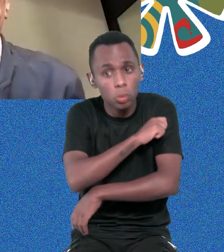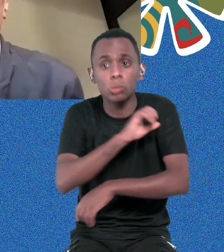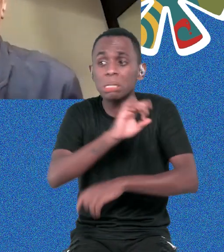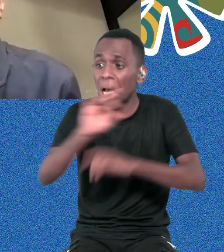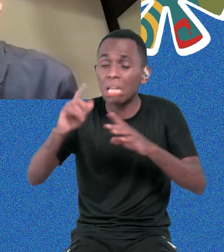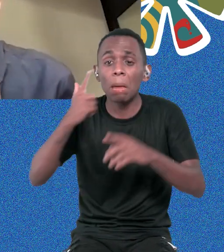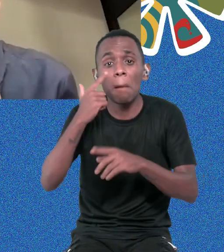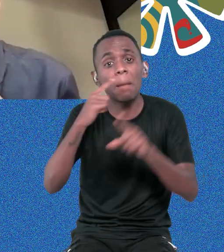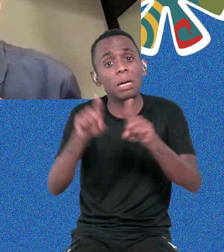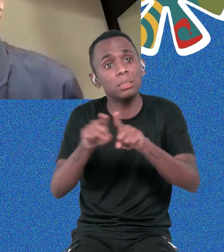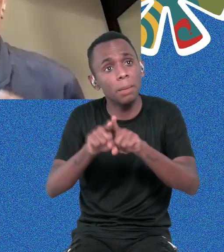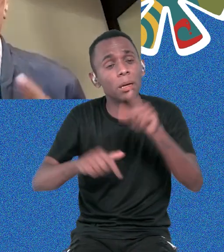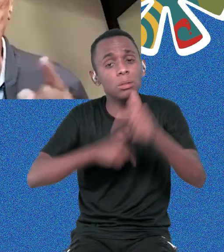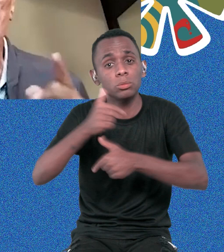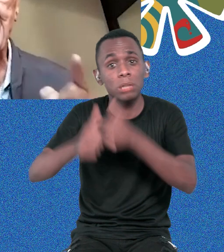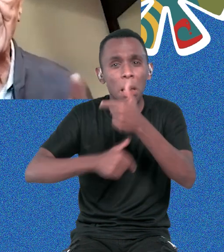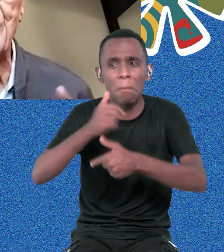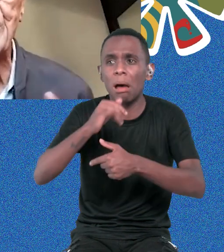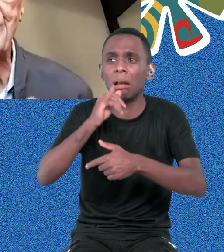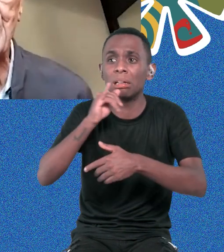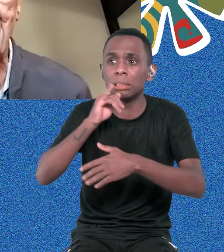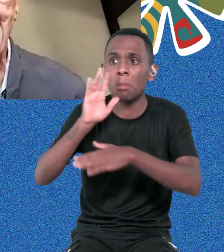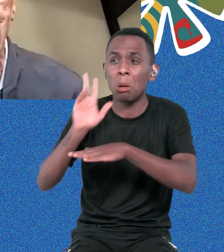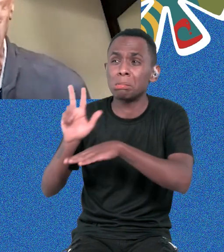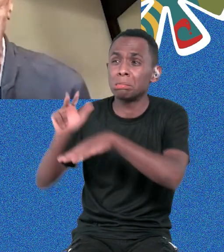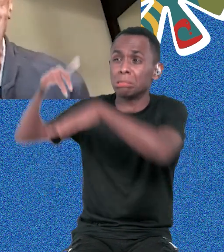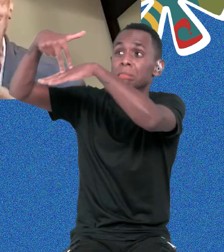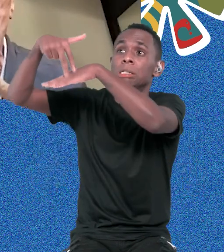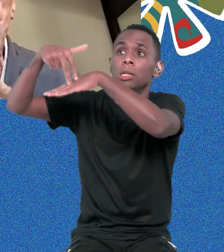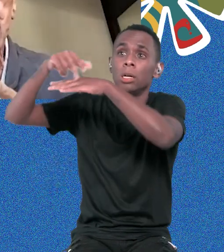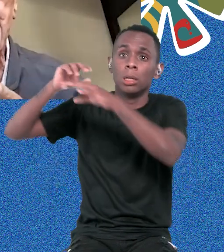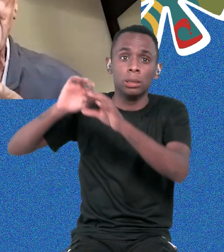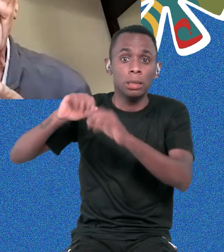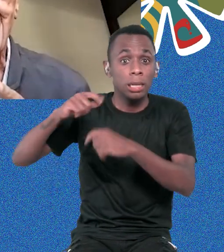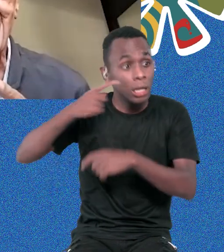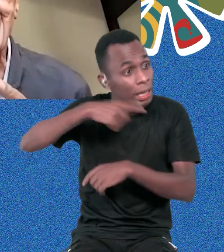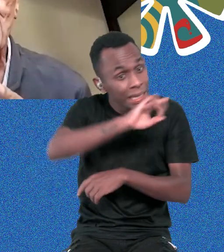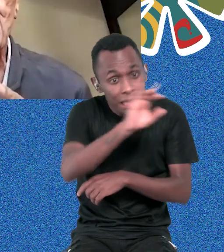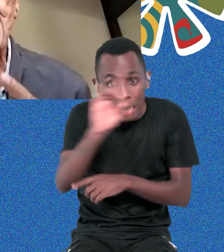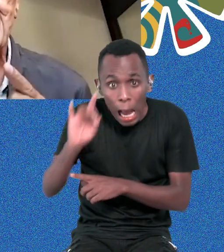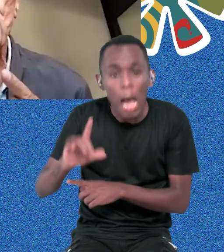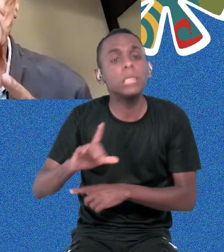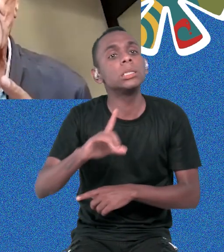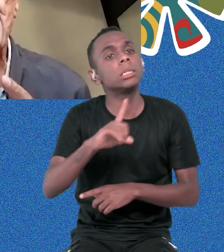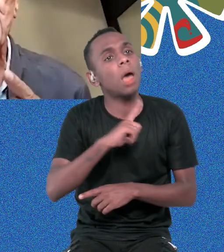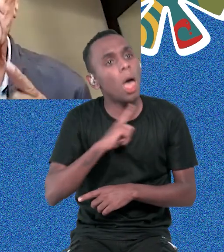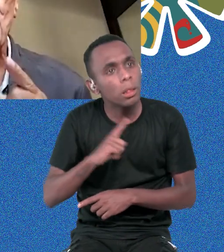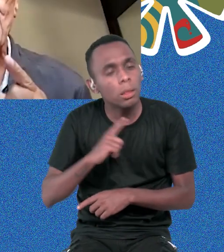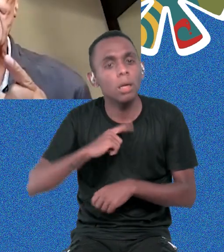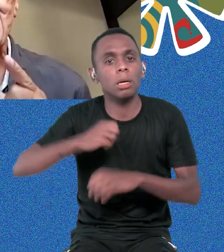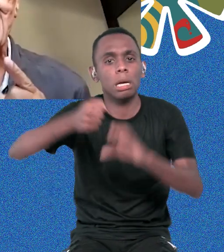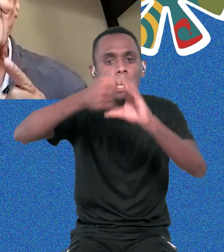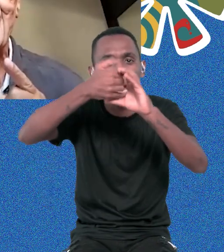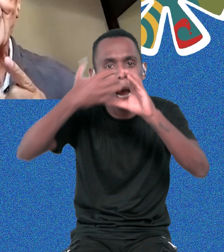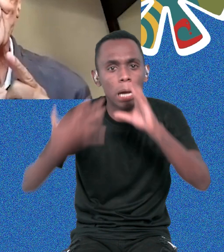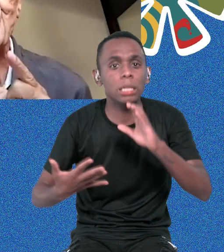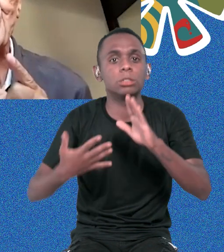pai que trabalha pendurado nos andaimes, que trabalha, reconhecer que eles são já